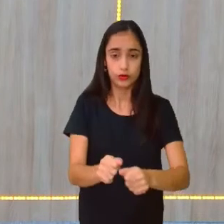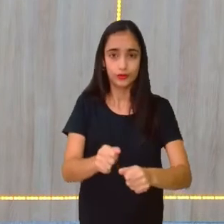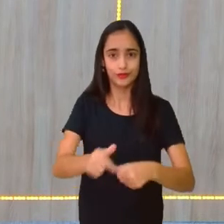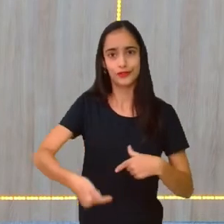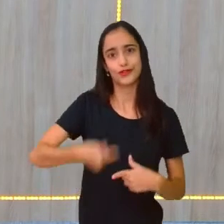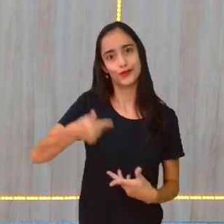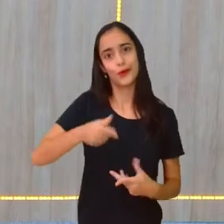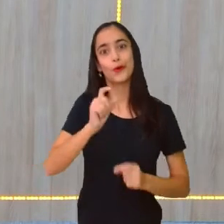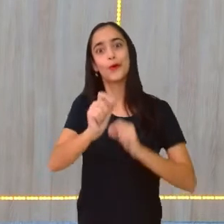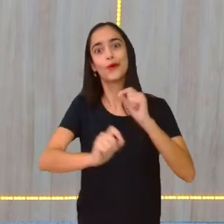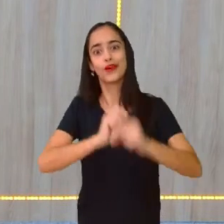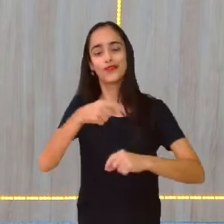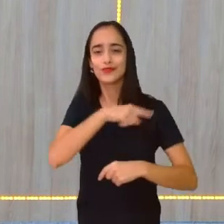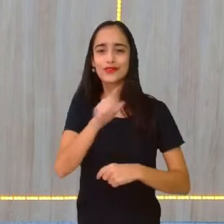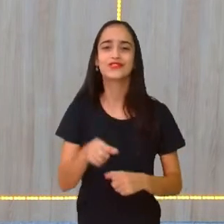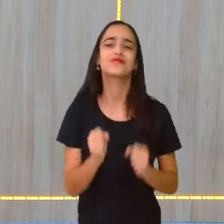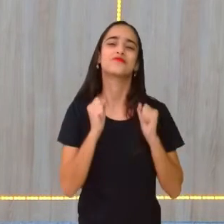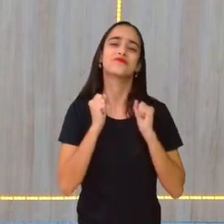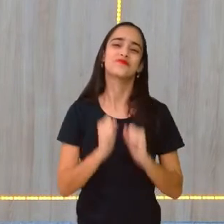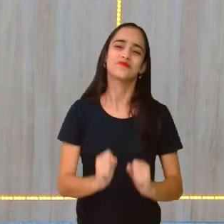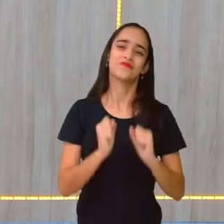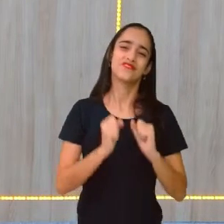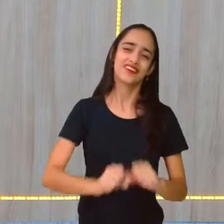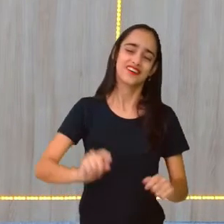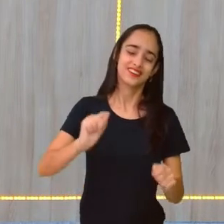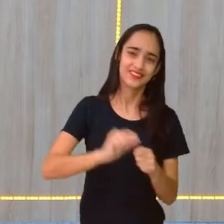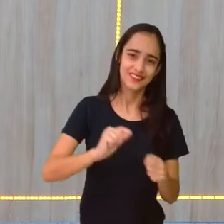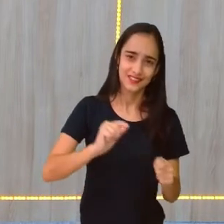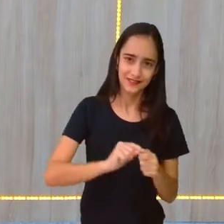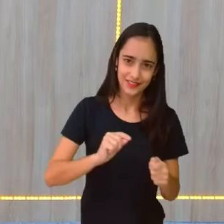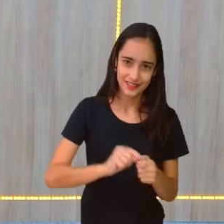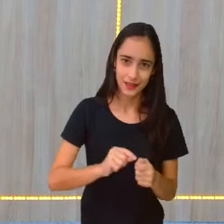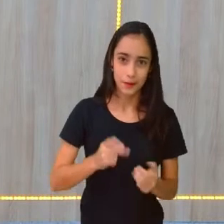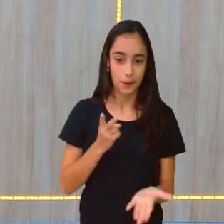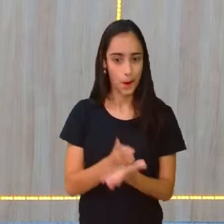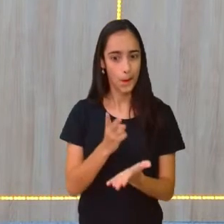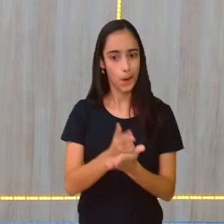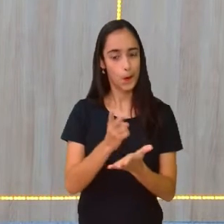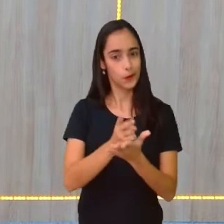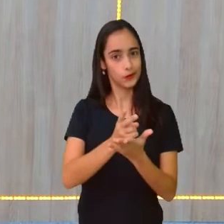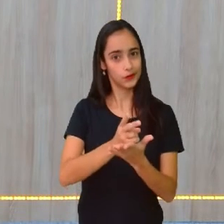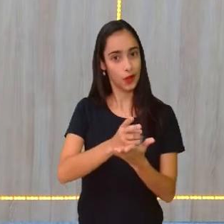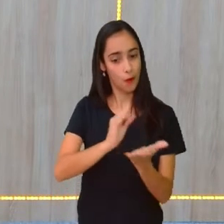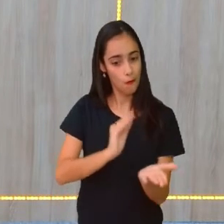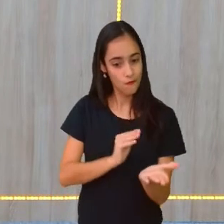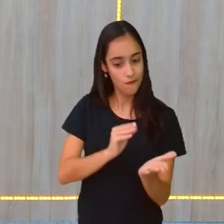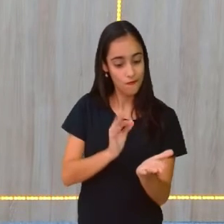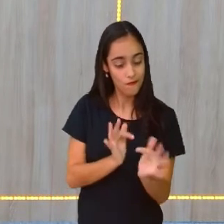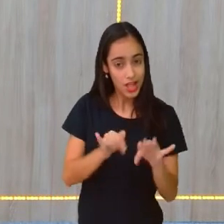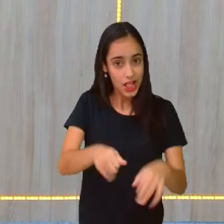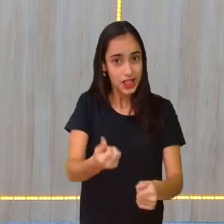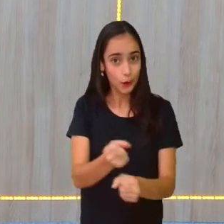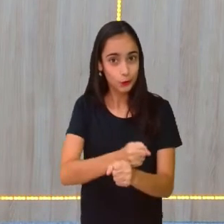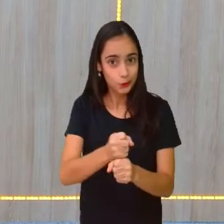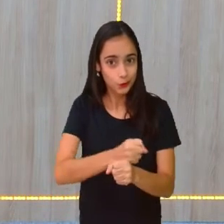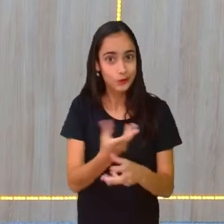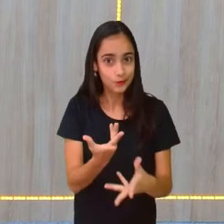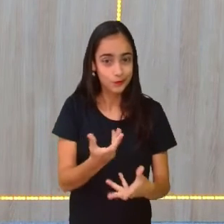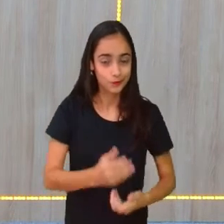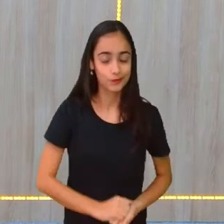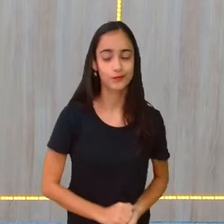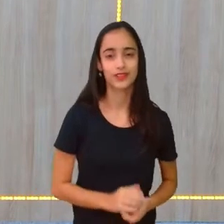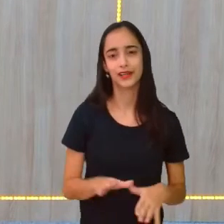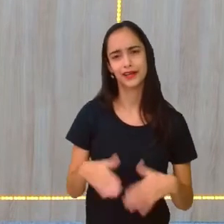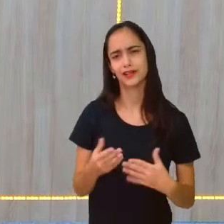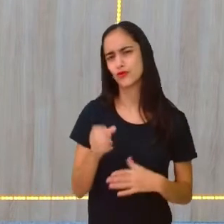pode fazer para não continuar o resto do ano feito um abestado. Então, você aponta o seu celular para o